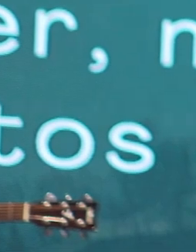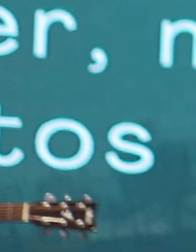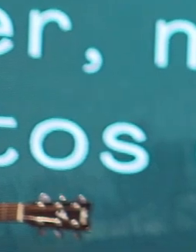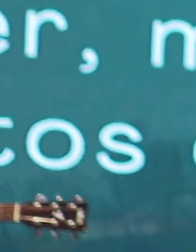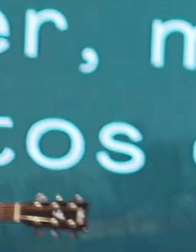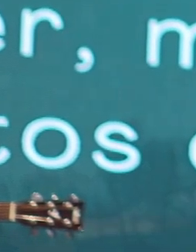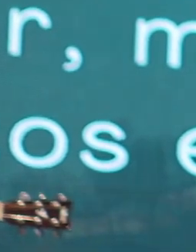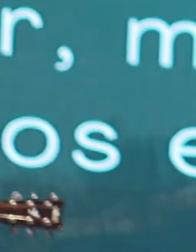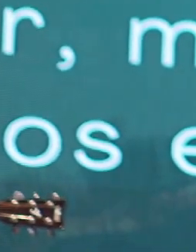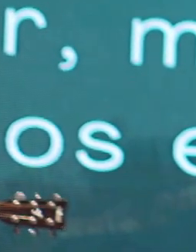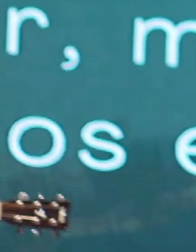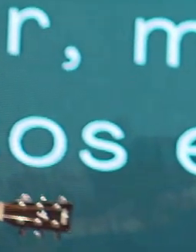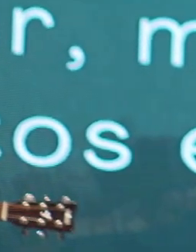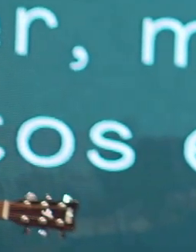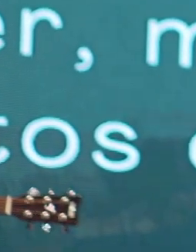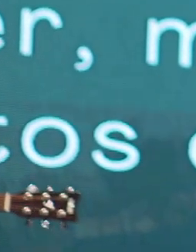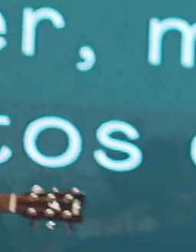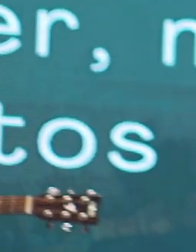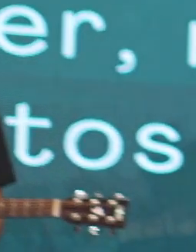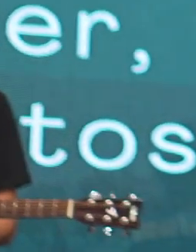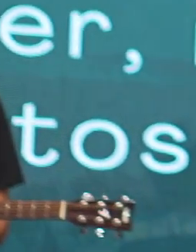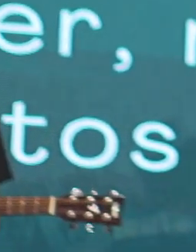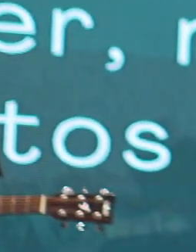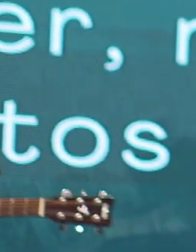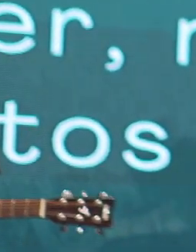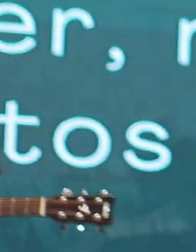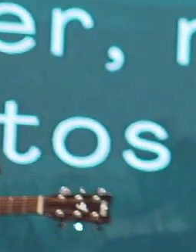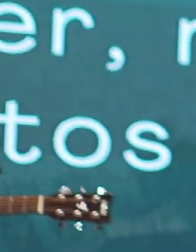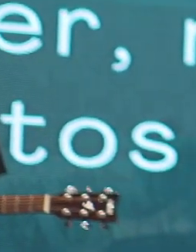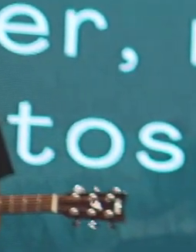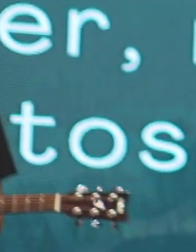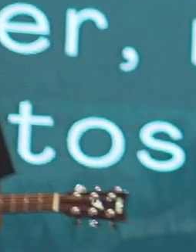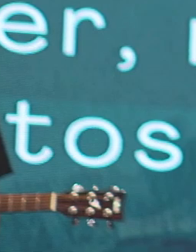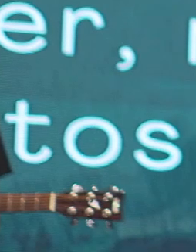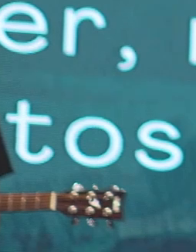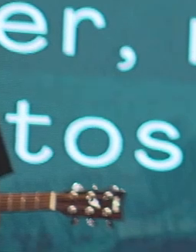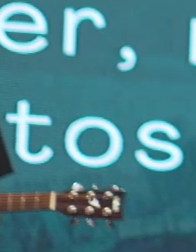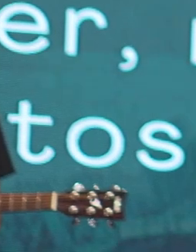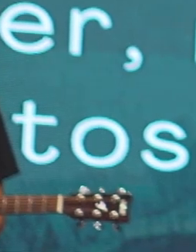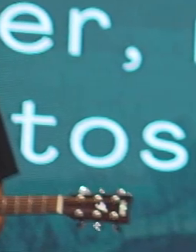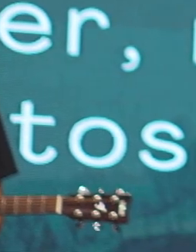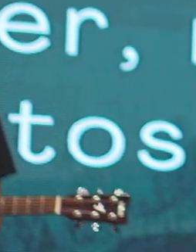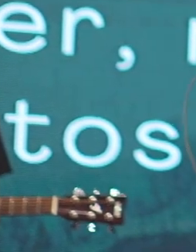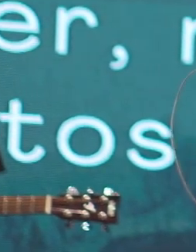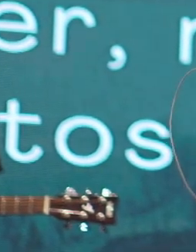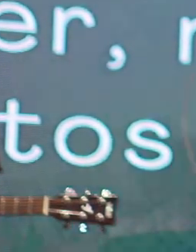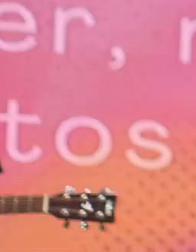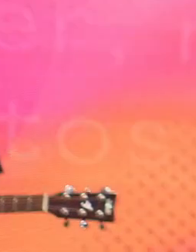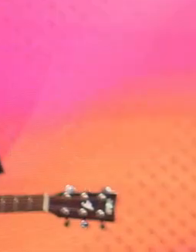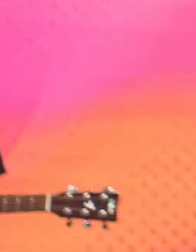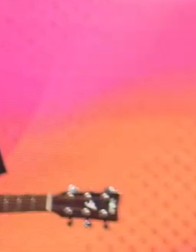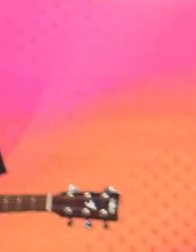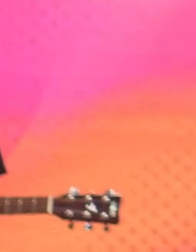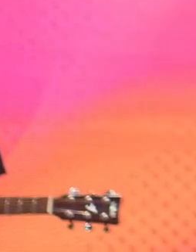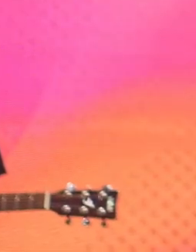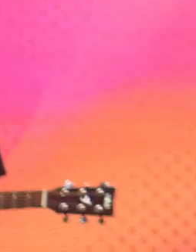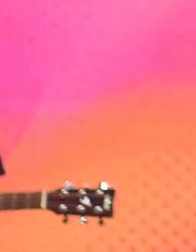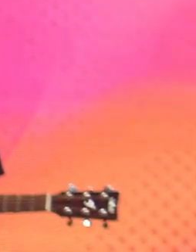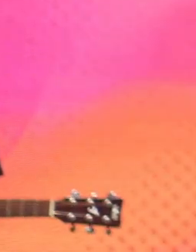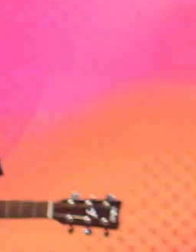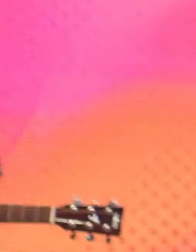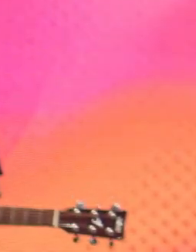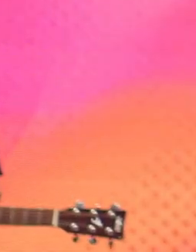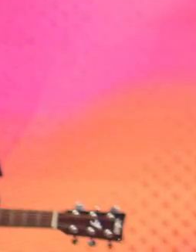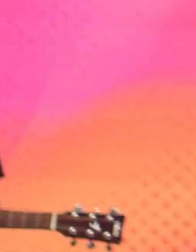Essa é a Tua palavra, Pai. Palavra que é inerrante, palavra que é inquestionável